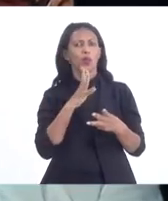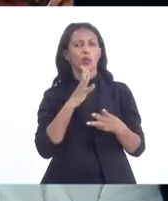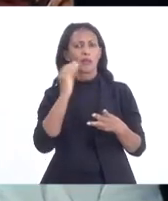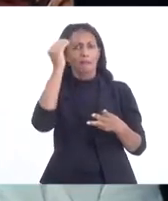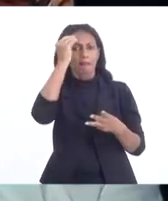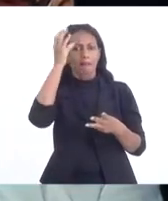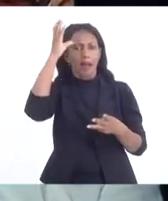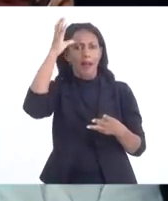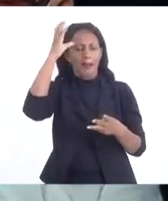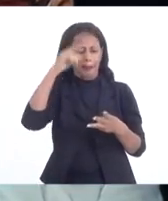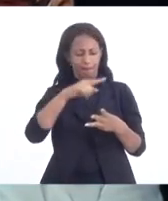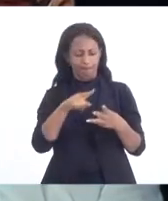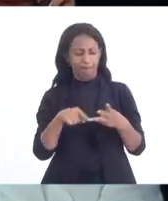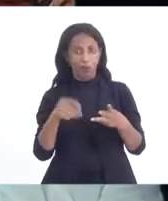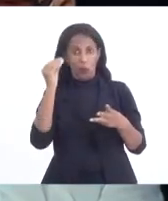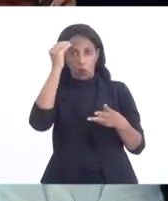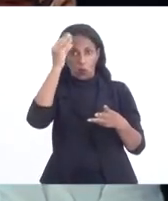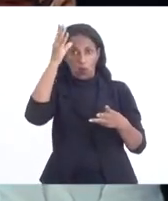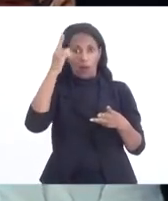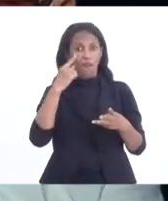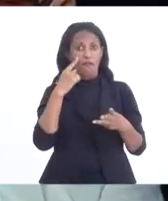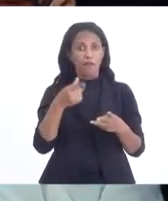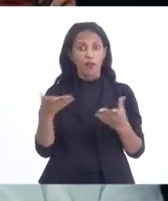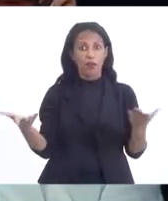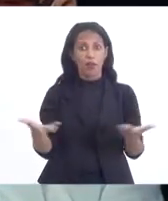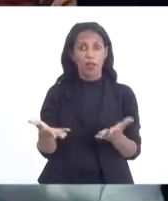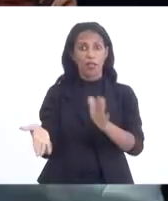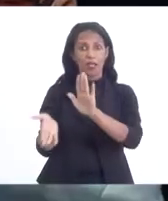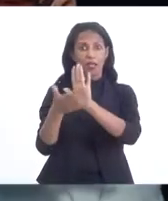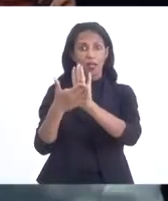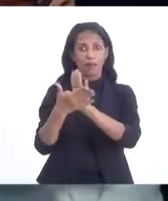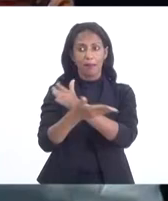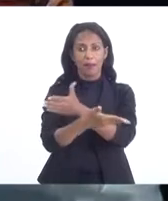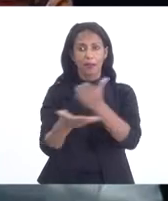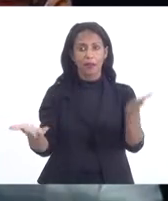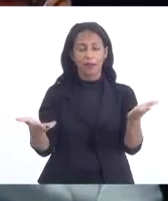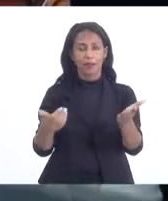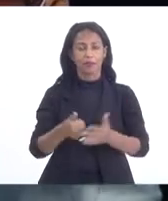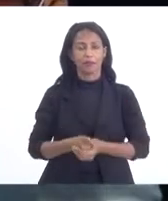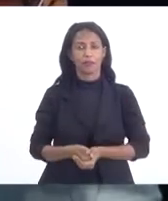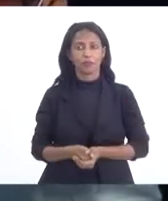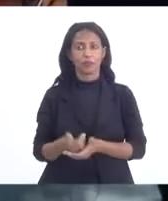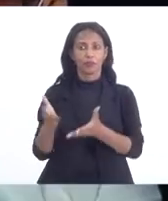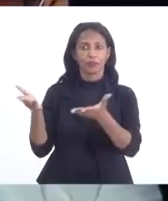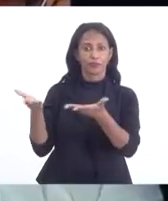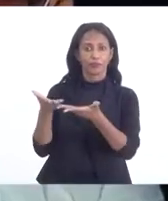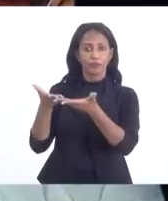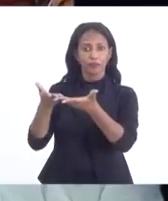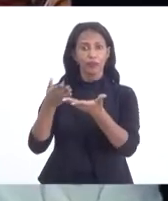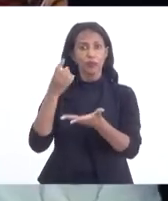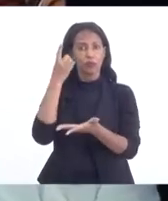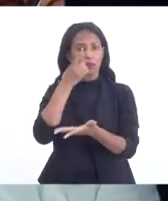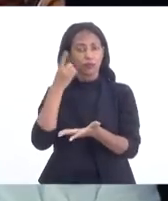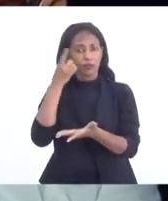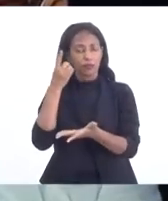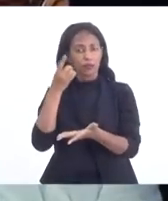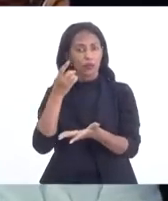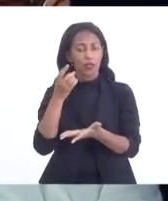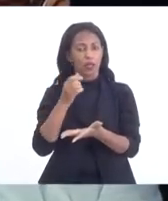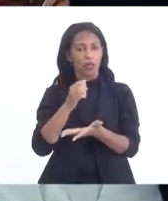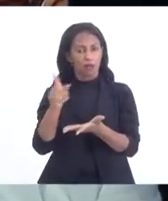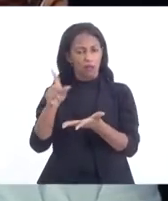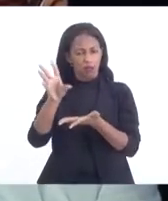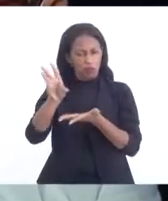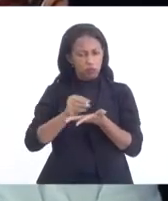conhecimento. Conhecimento, a gente viu aqui como a demanda principal, que foi a demanda que o deputado André